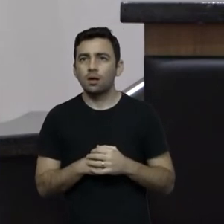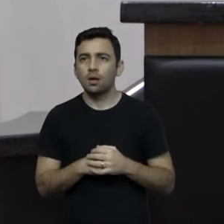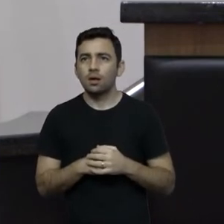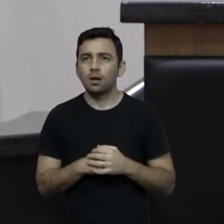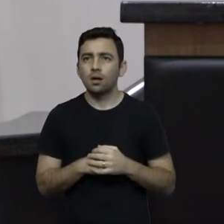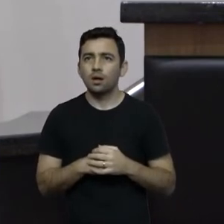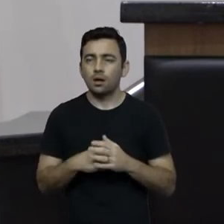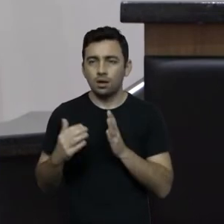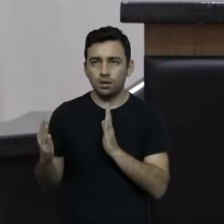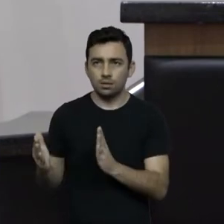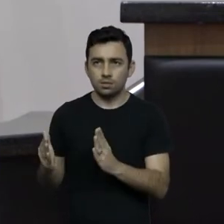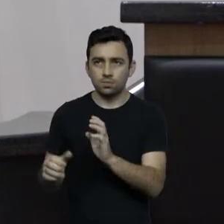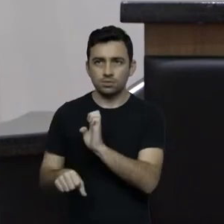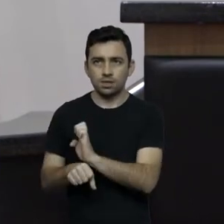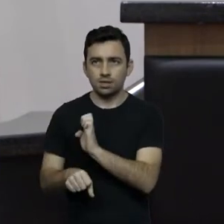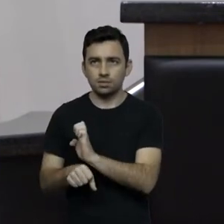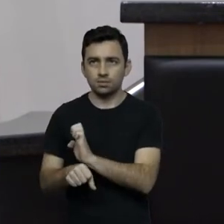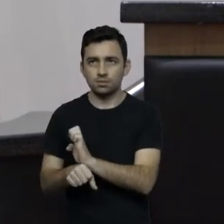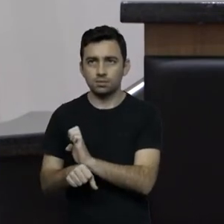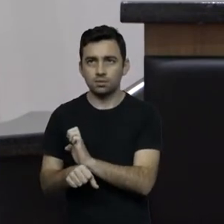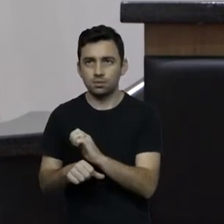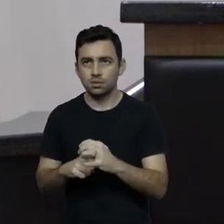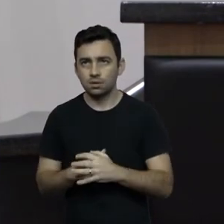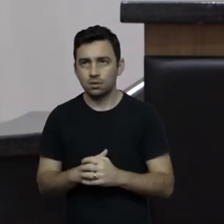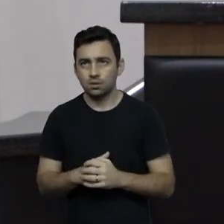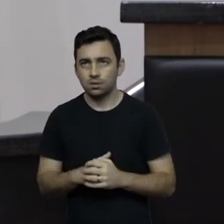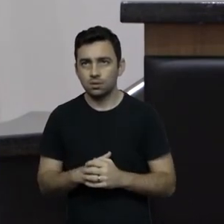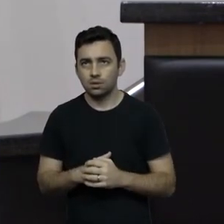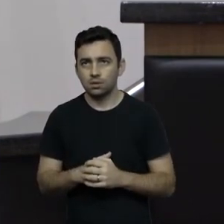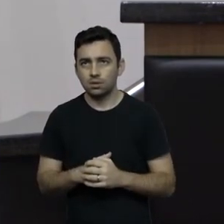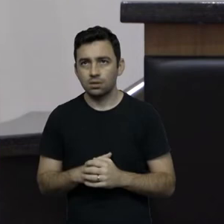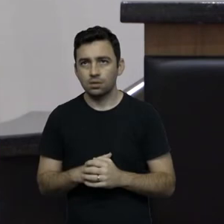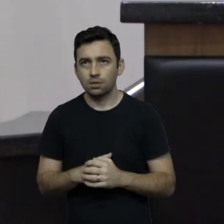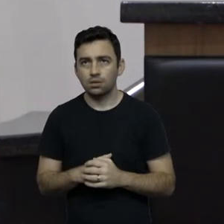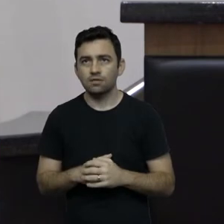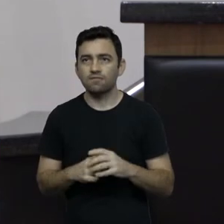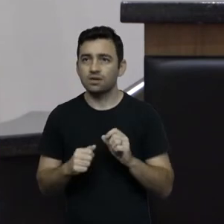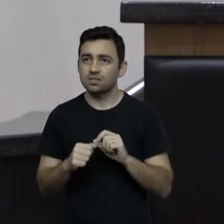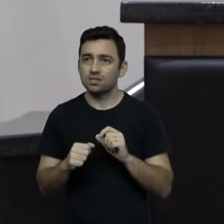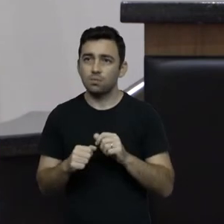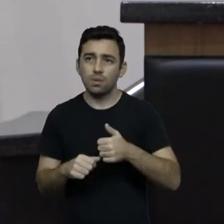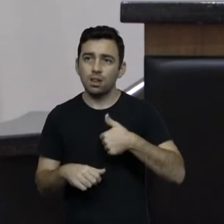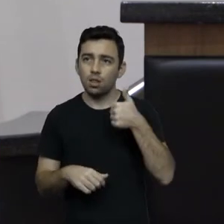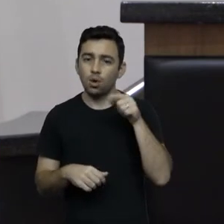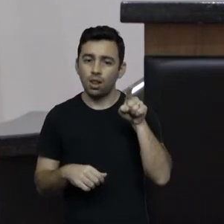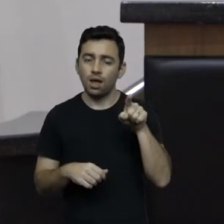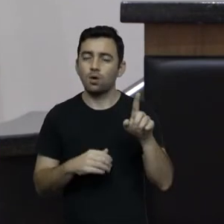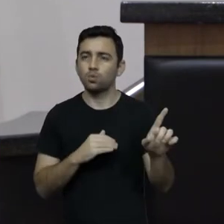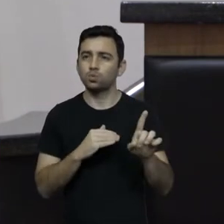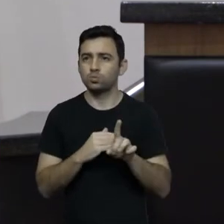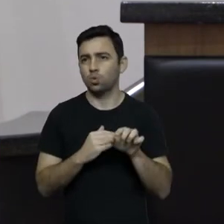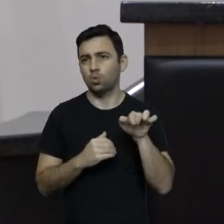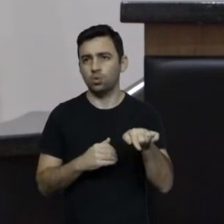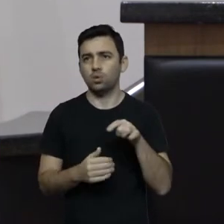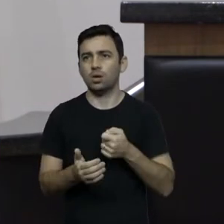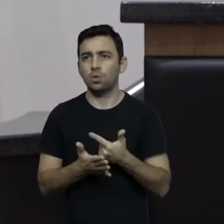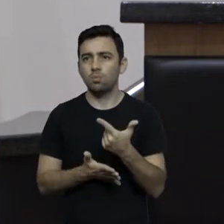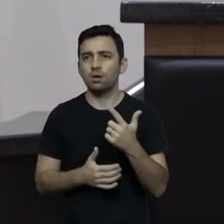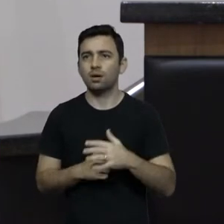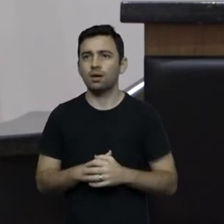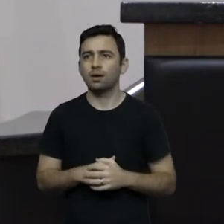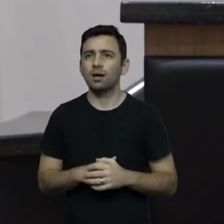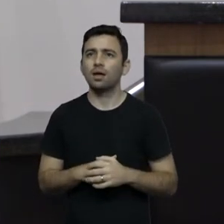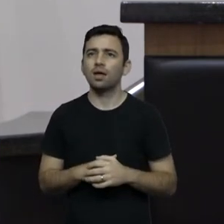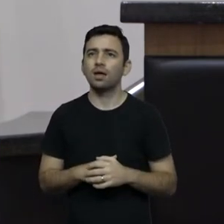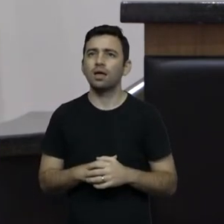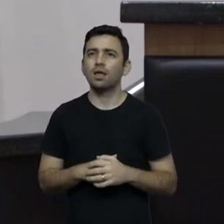e o estado a e fazer o melhor para o consumidor a fazer o melhor